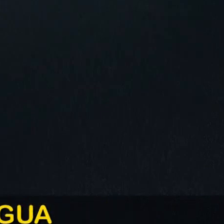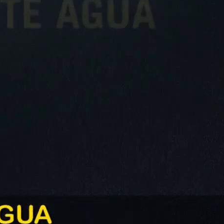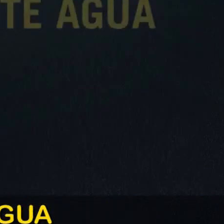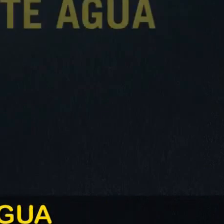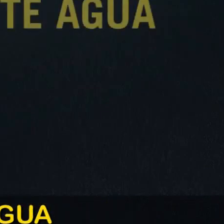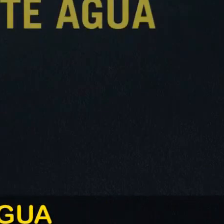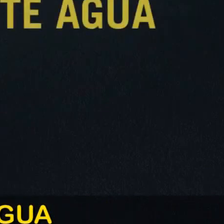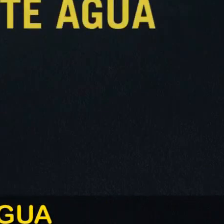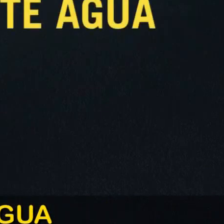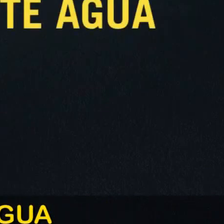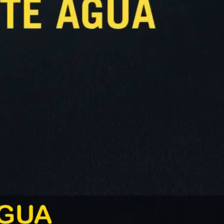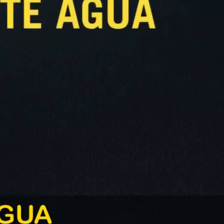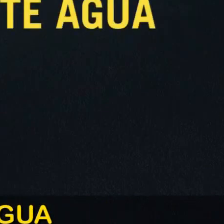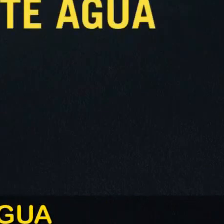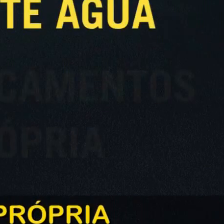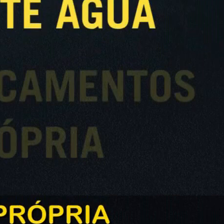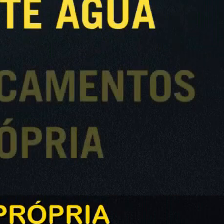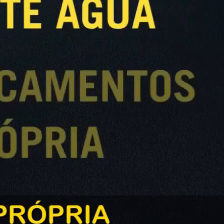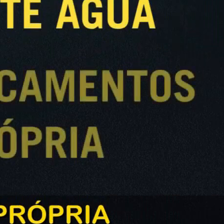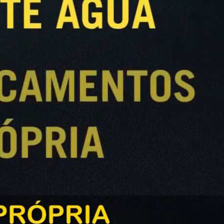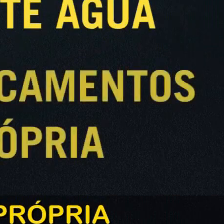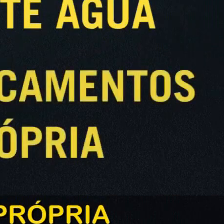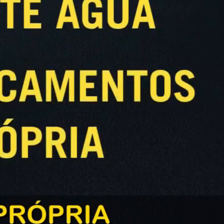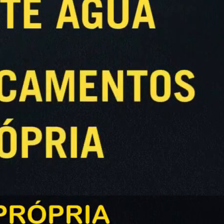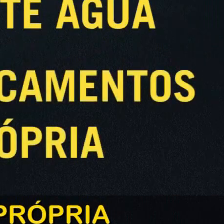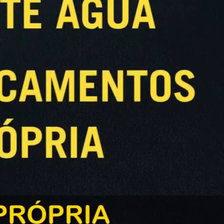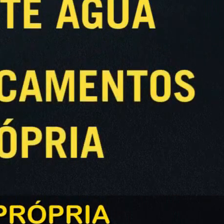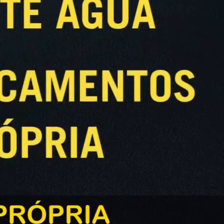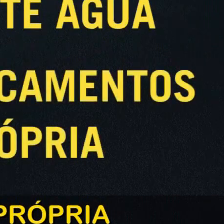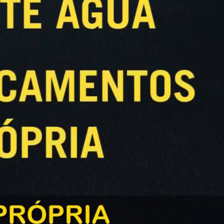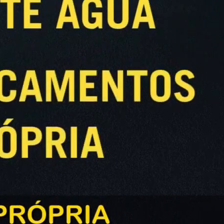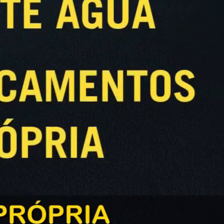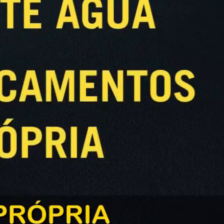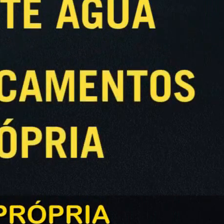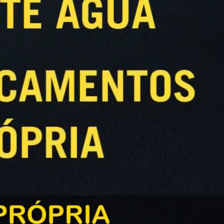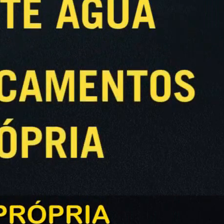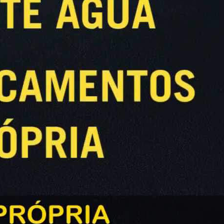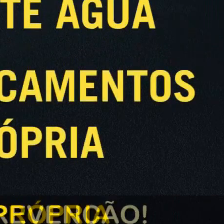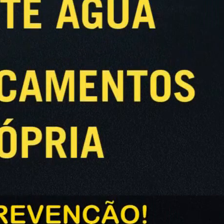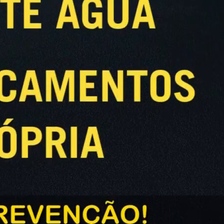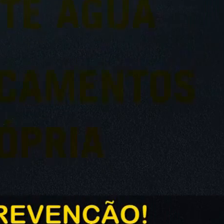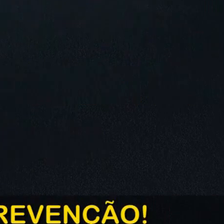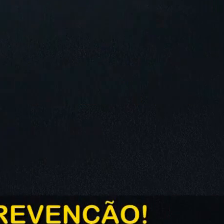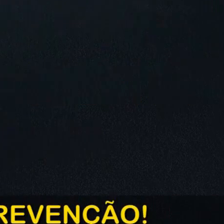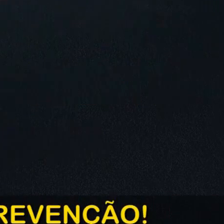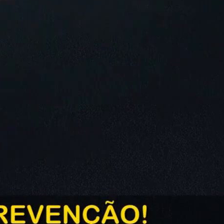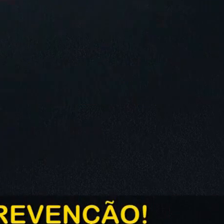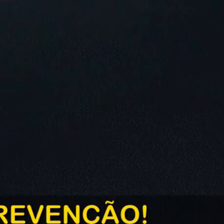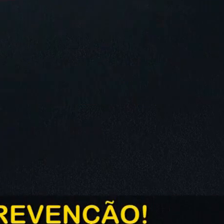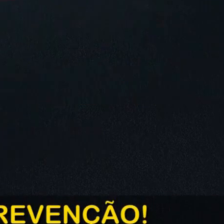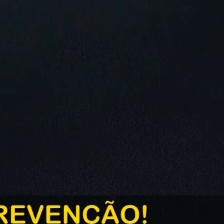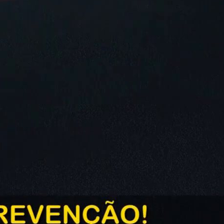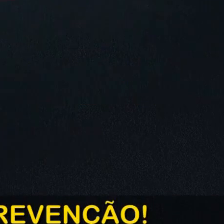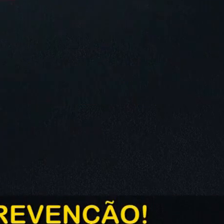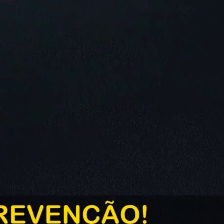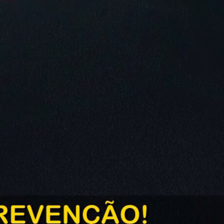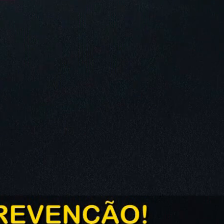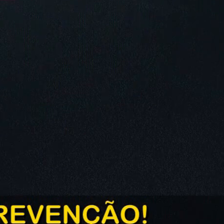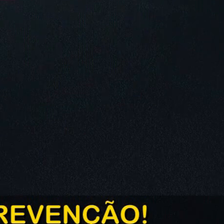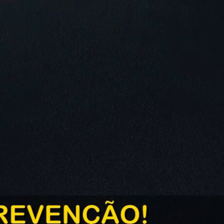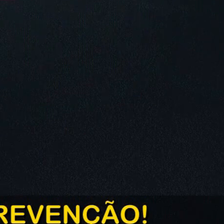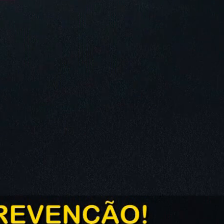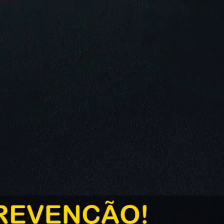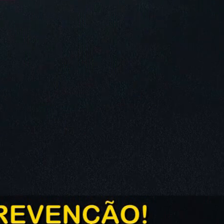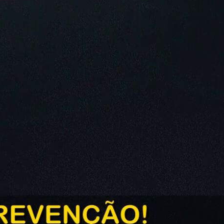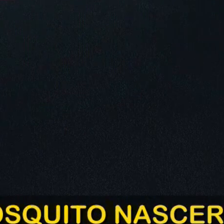repouso, beber bastante água, não tomar medicamentos por conta própria. E lembre-se, o melhor